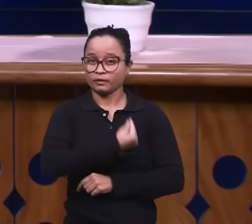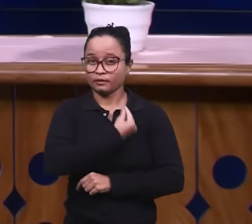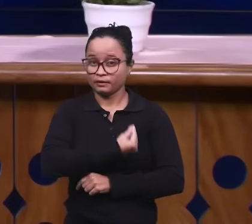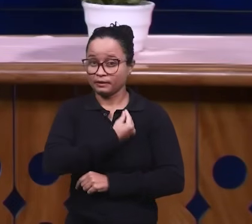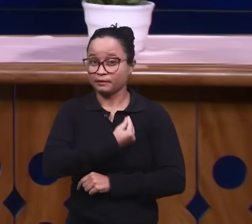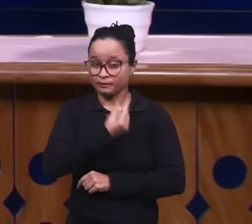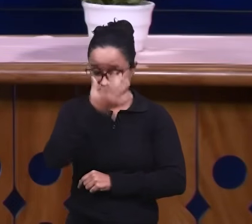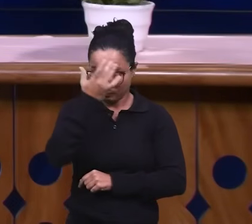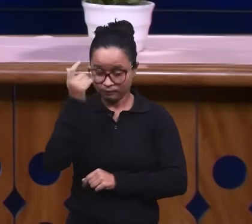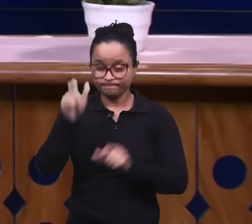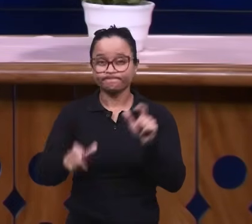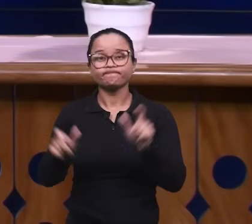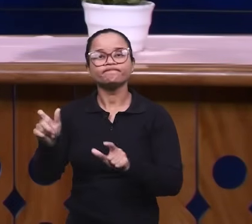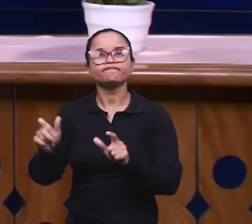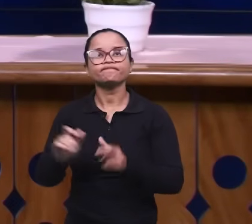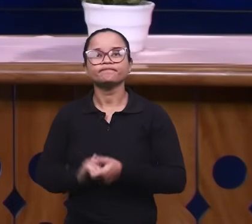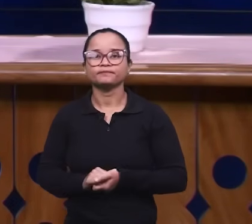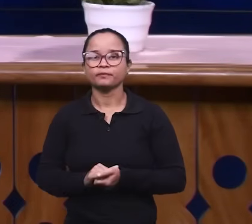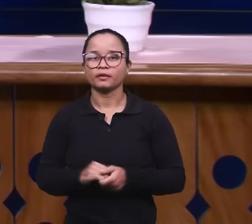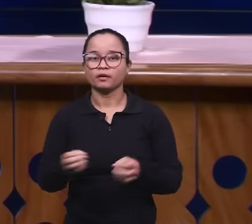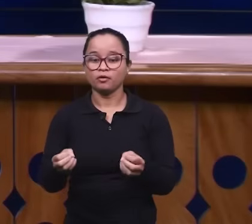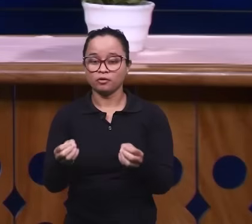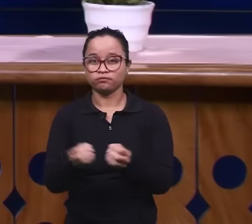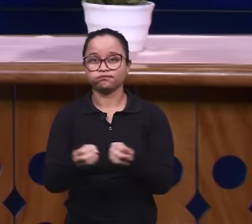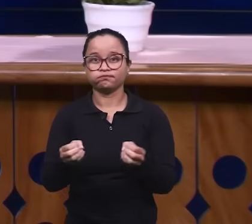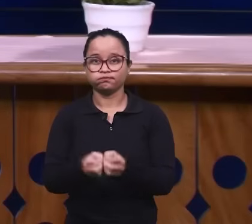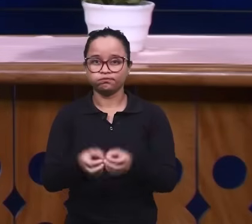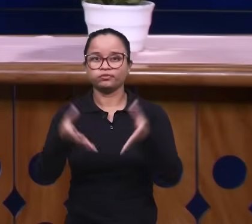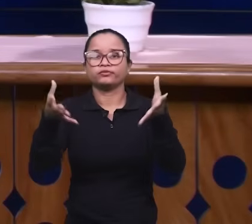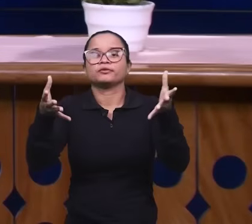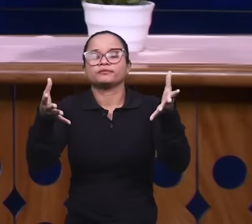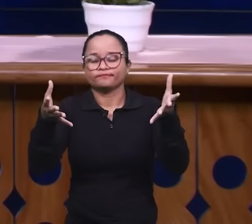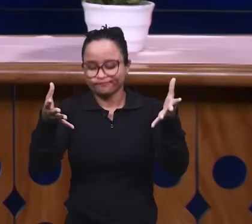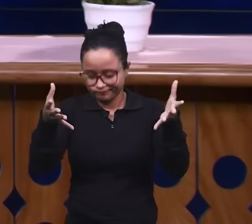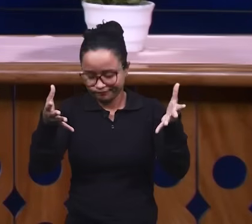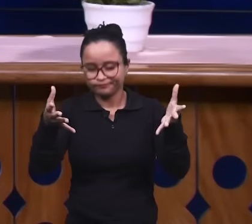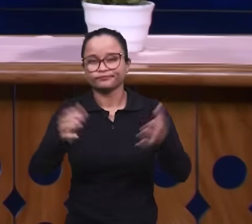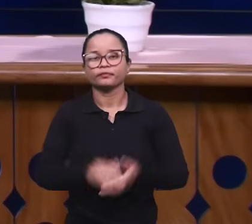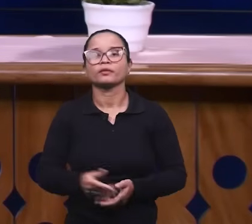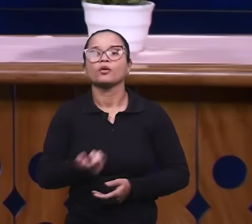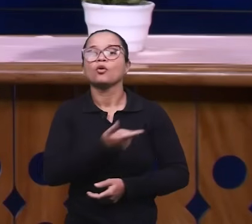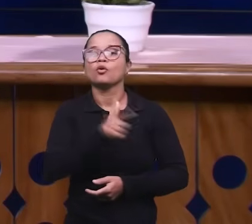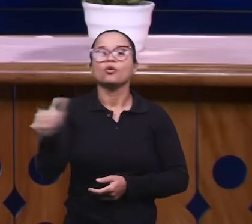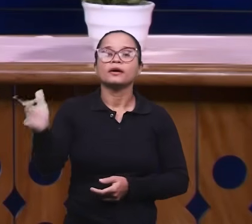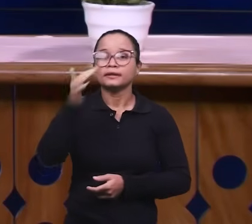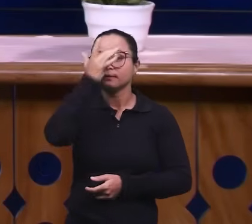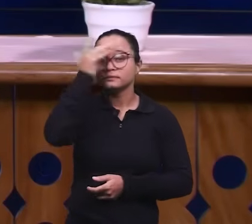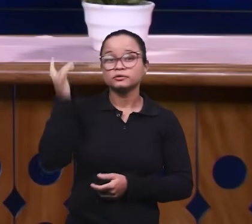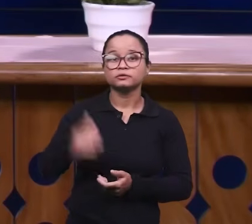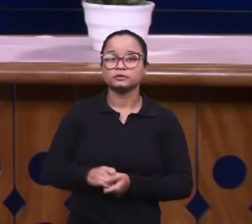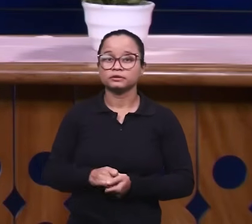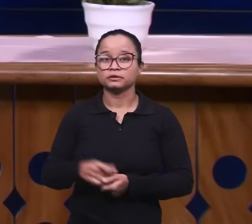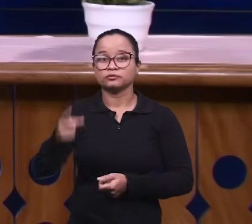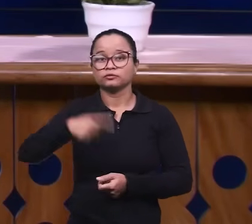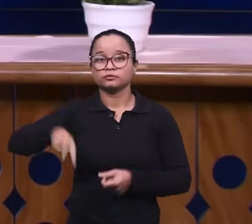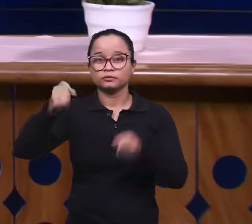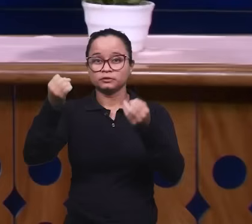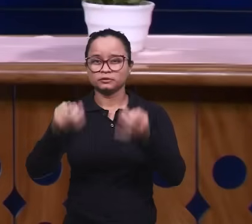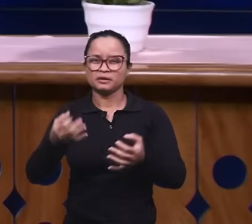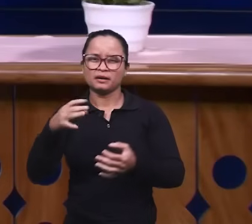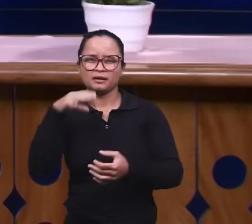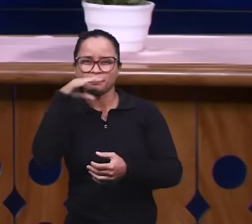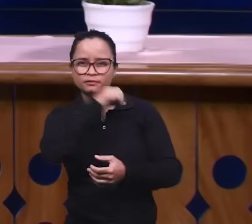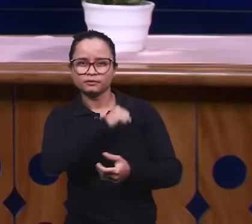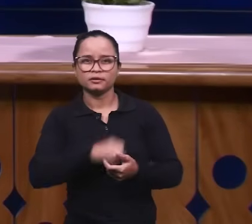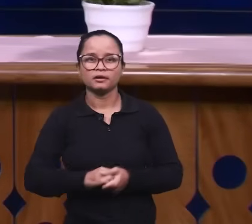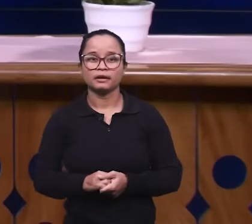de alguém é um milagre. Houve uma outra pessoa, que nós vamos fazer uma citação rápida,